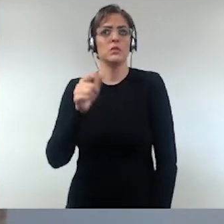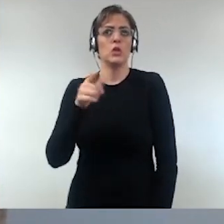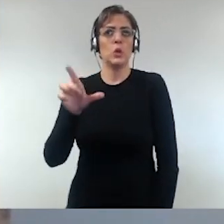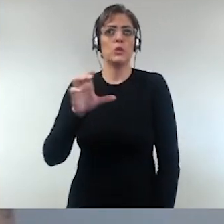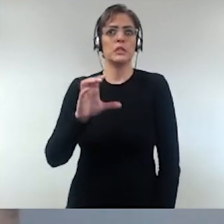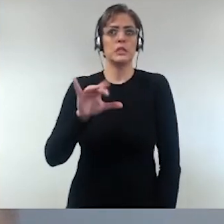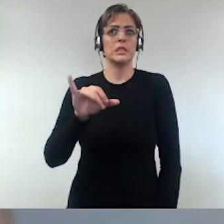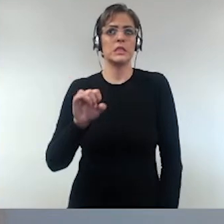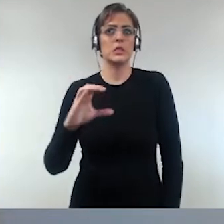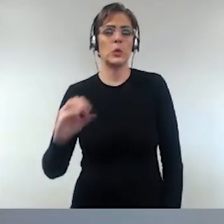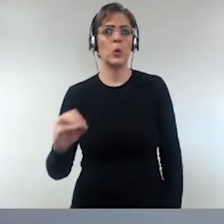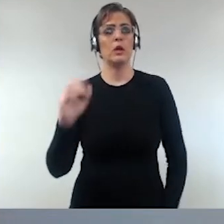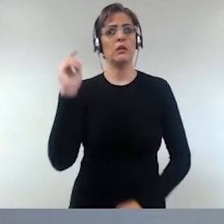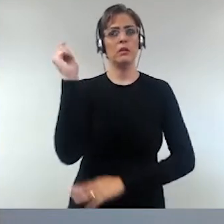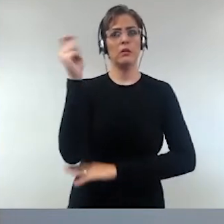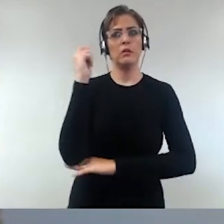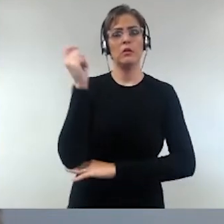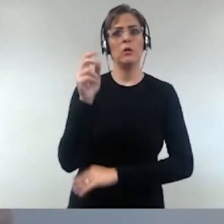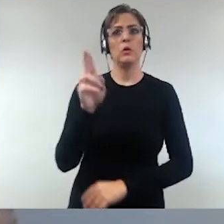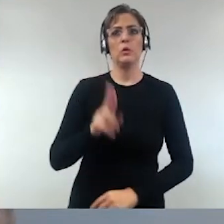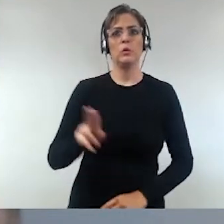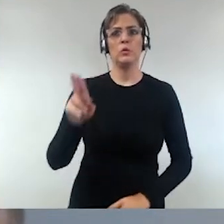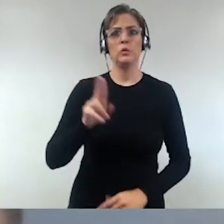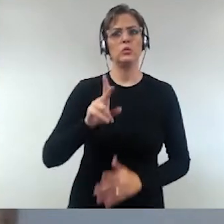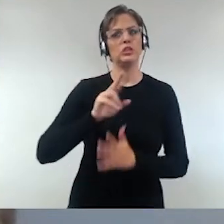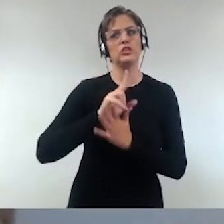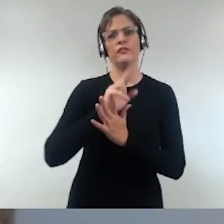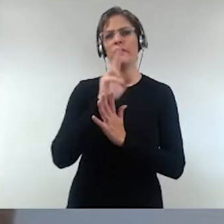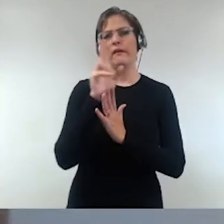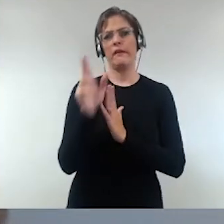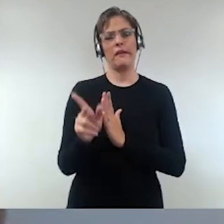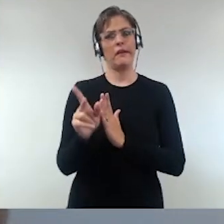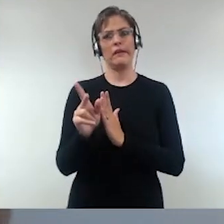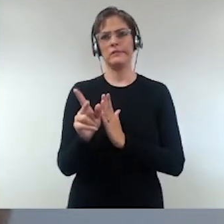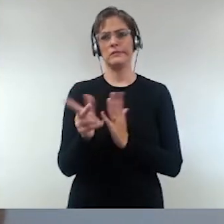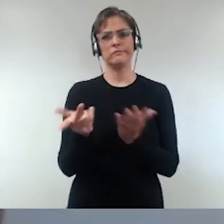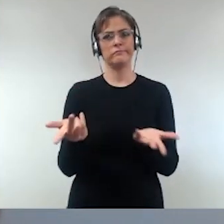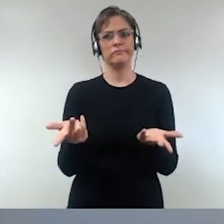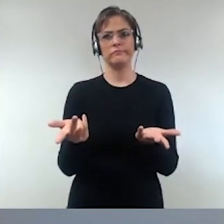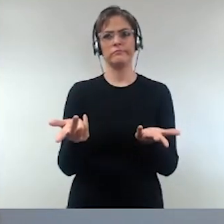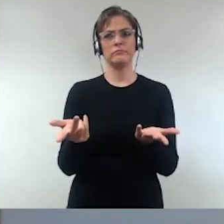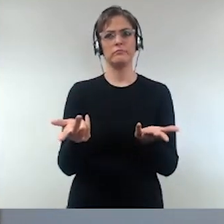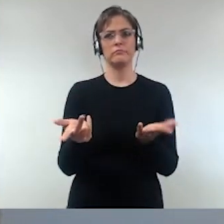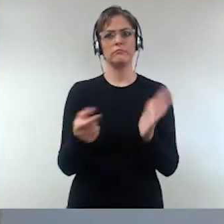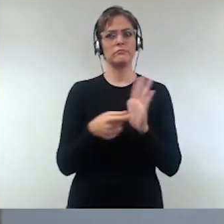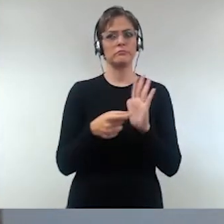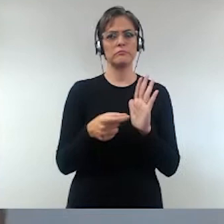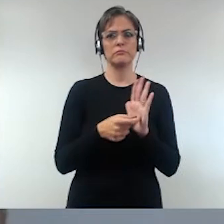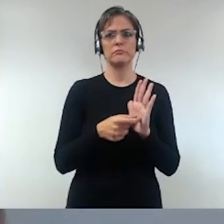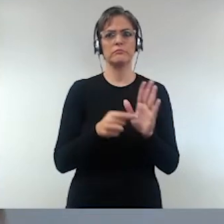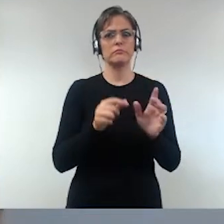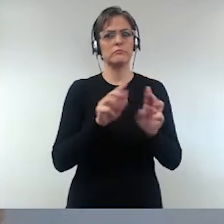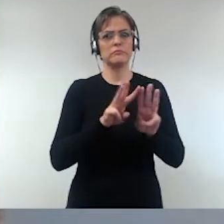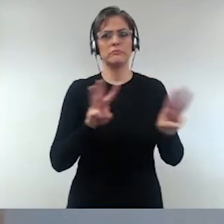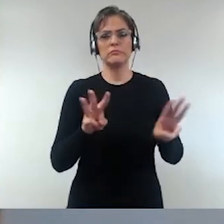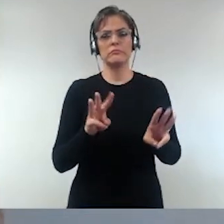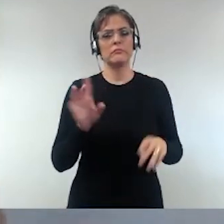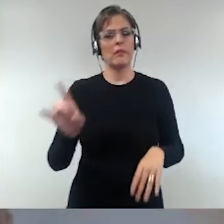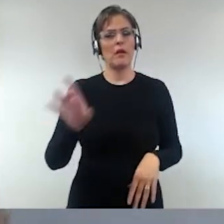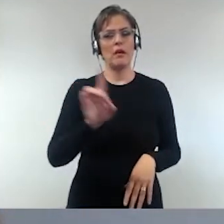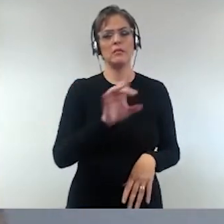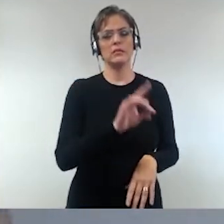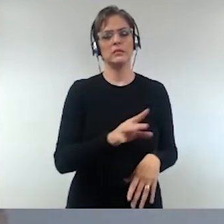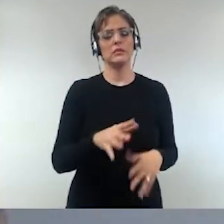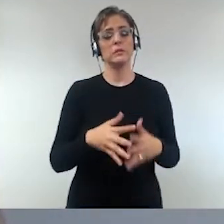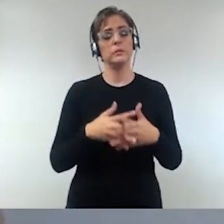CNJ. No Rio Grande do Sul, a gente tem o uso de diversas plataformas por cada Câmara. Esse sistema ainda fica